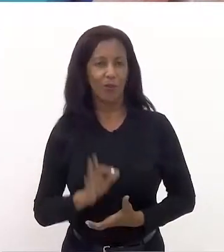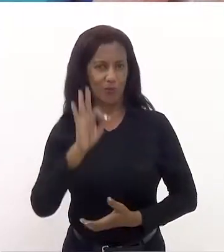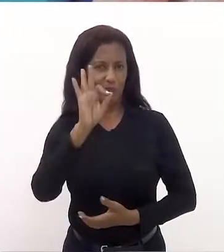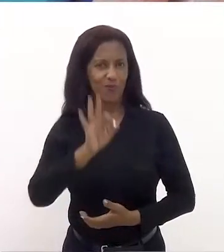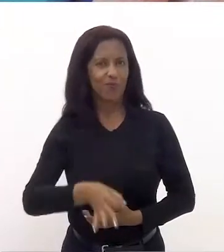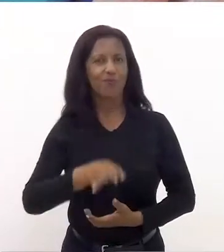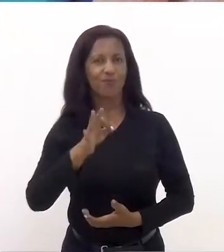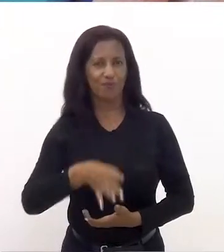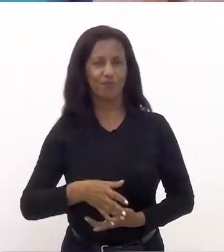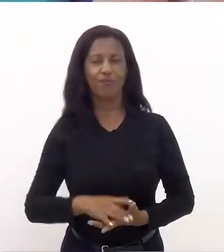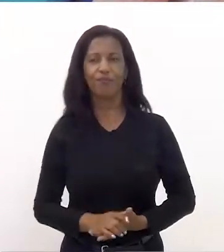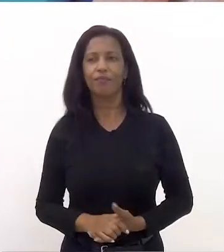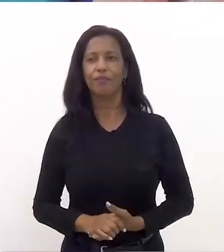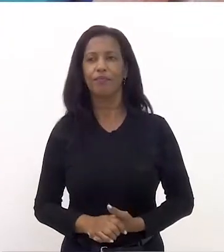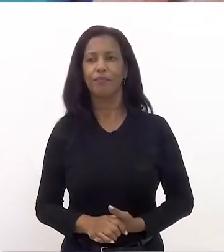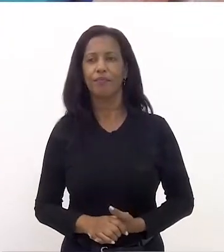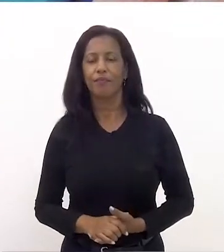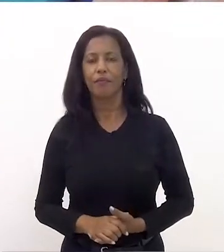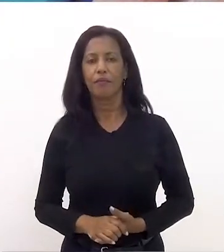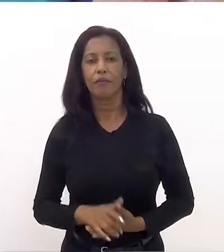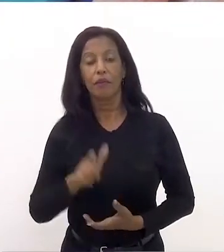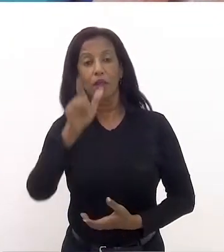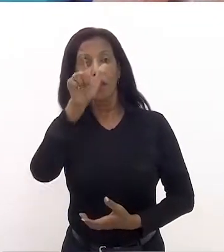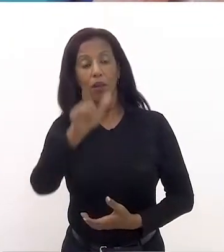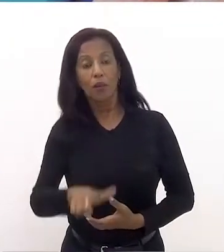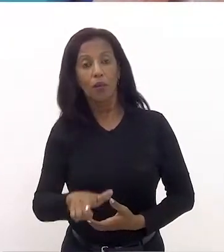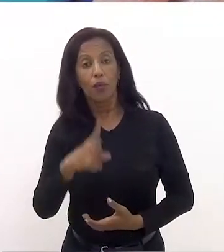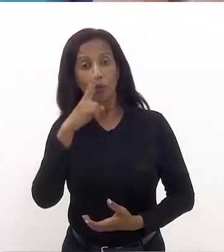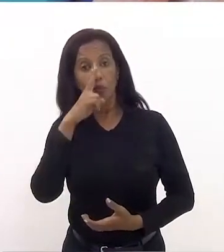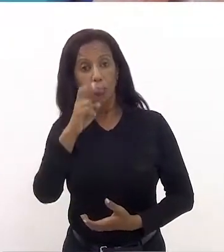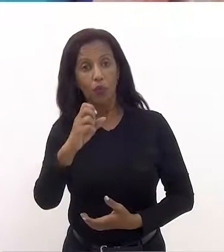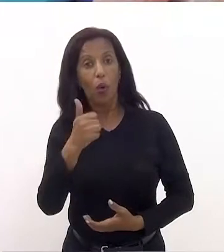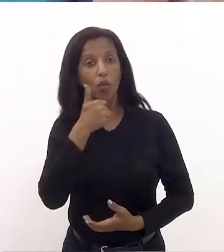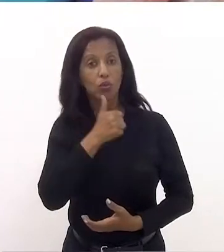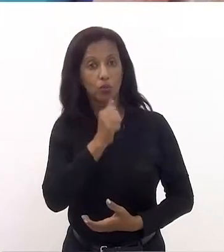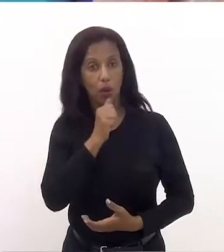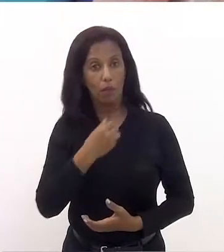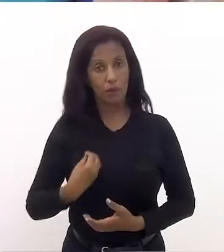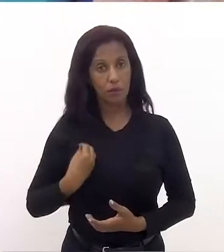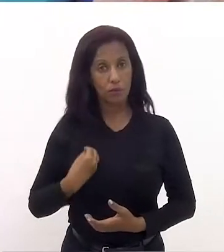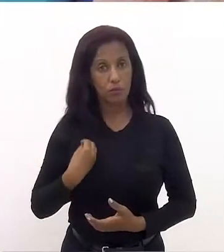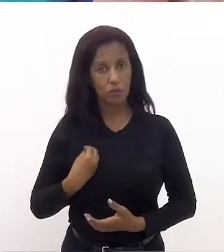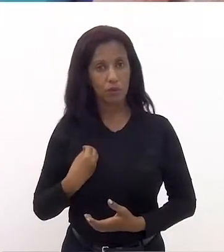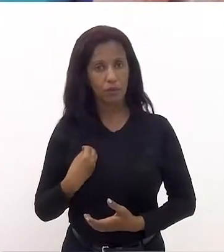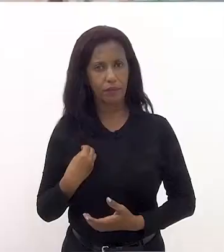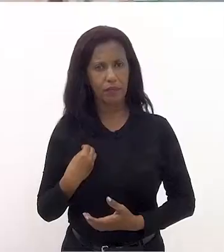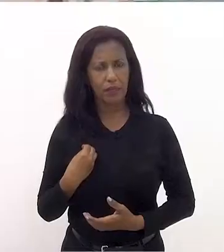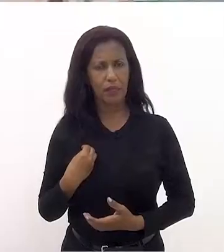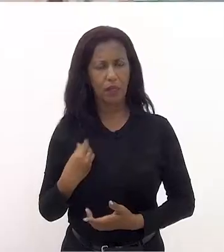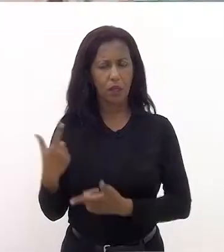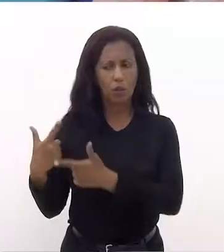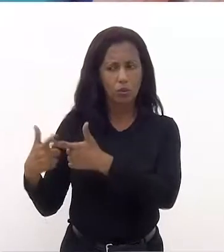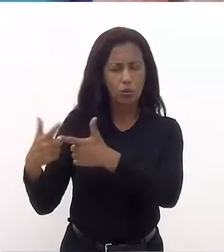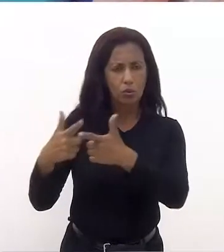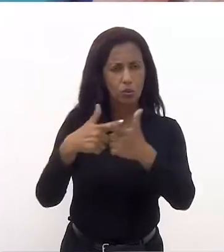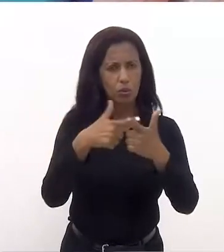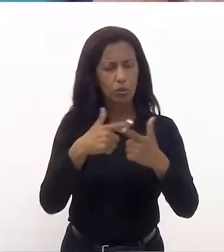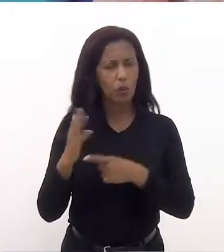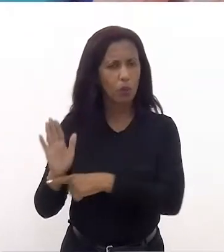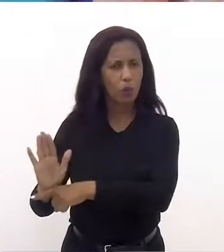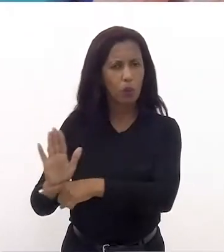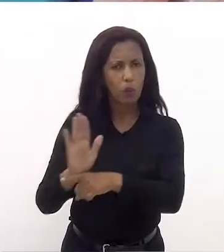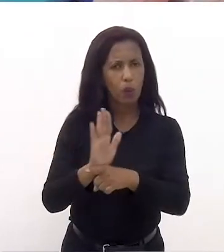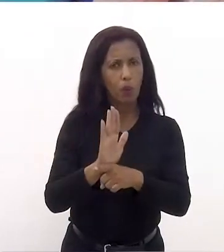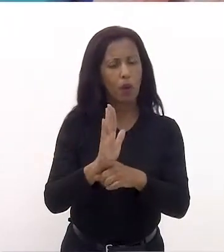Com certeza. Foi uma figura muito forte na sua vida, né? A figura da sua mãe segurando ali as pontas enquanto seu